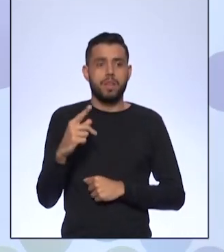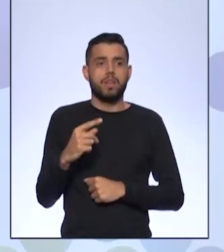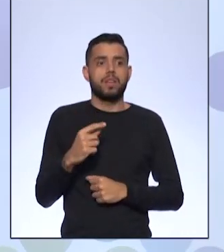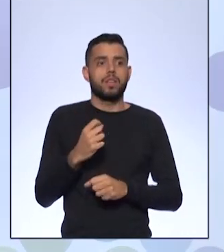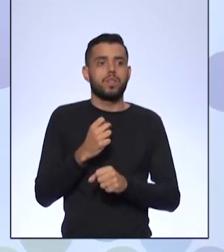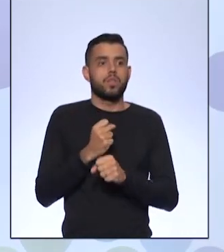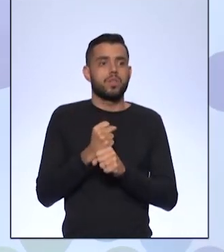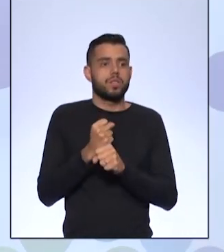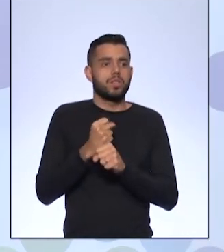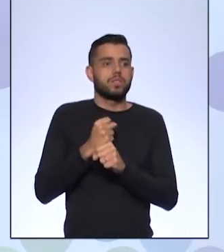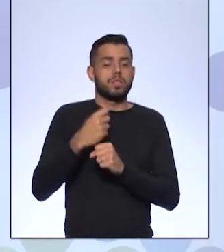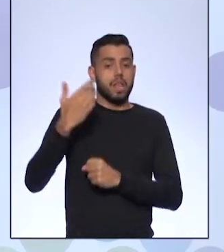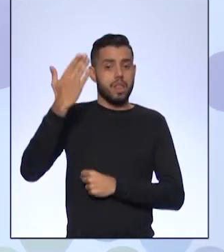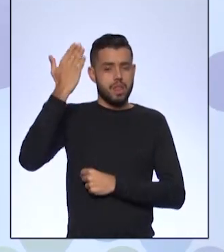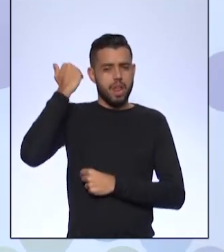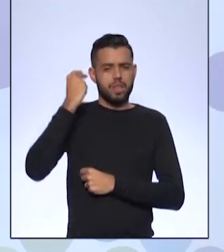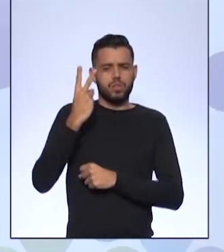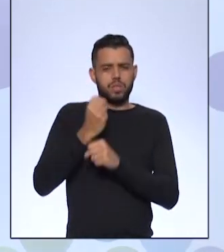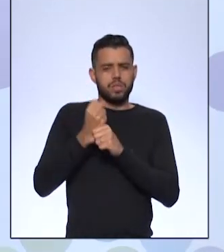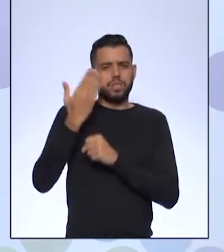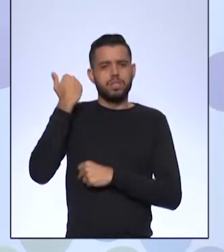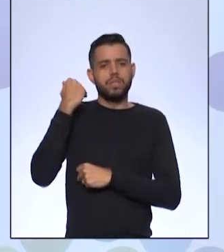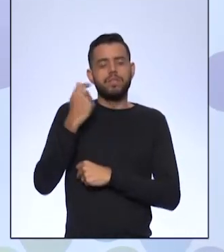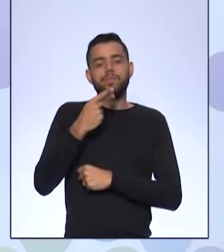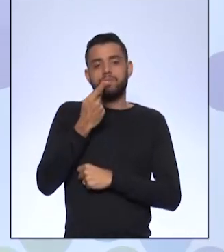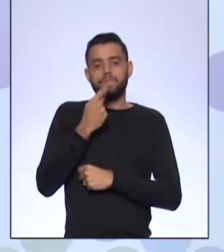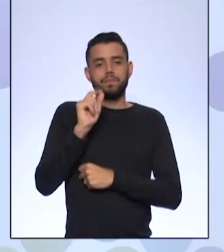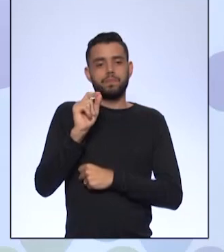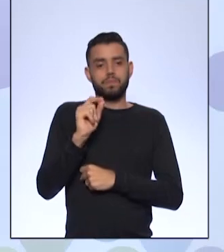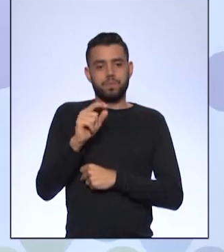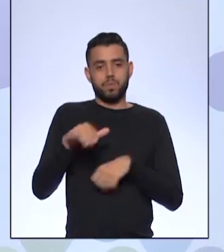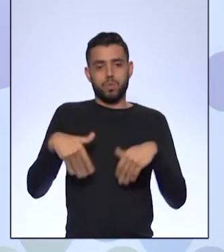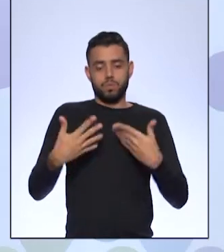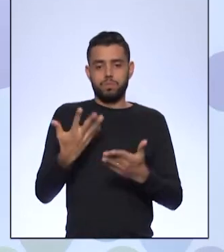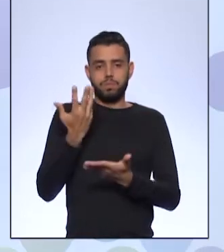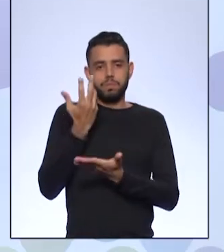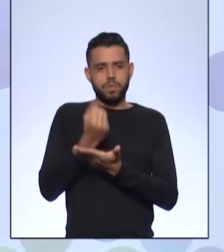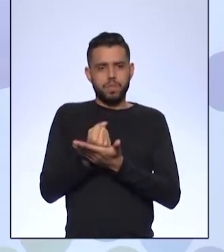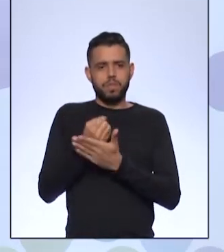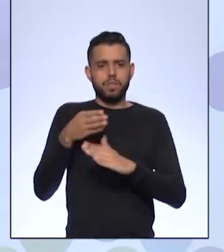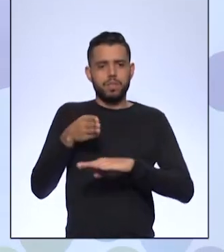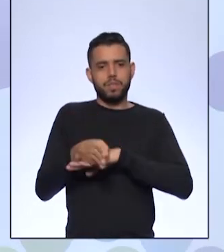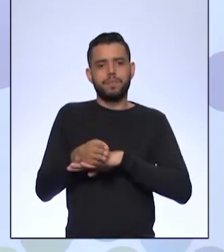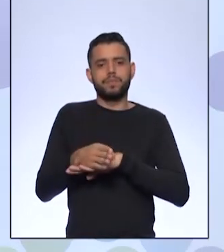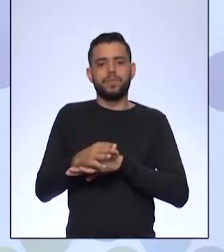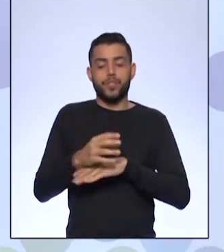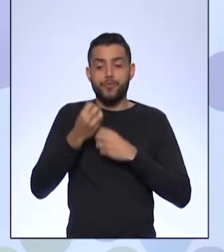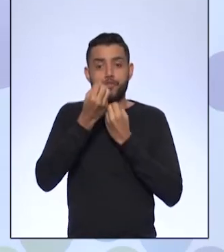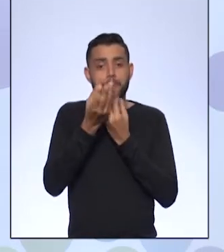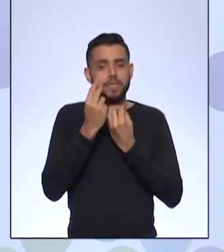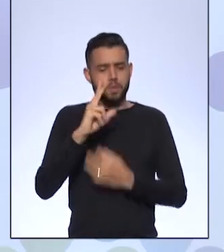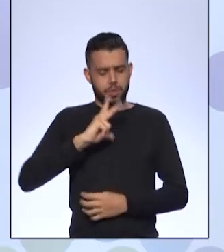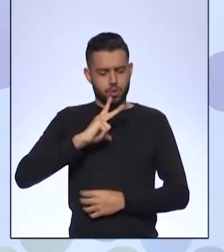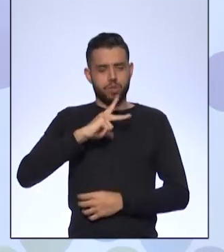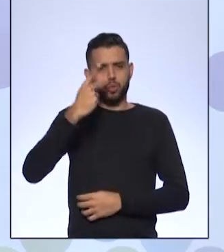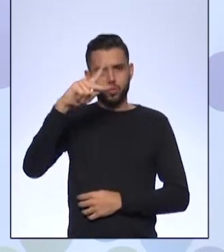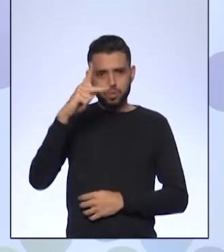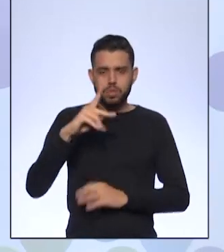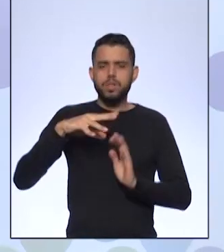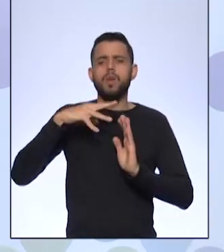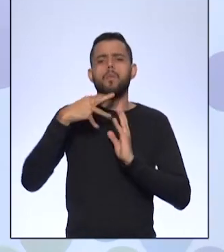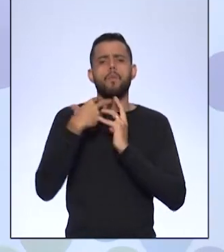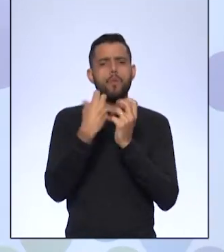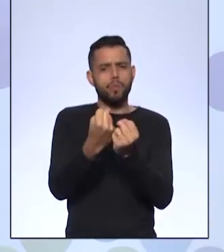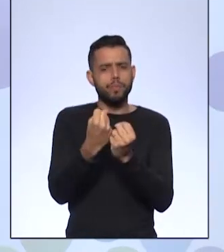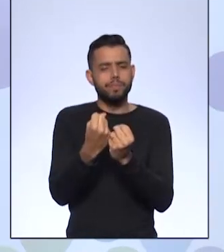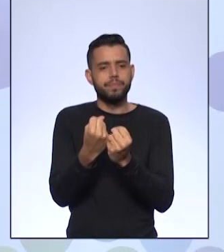atrás, ele já tinha sido questionado, porque quando você baixava o aplicativo e fazia o login, ele roubava seus dados. Então, são esses